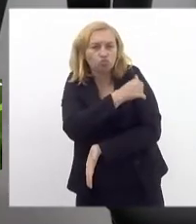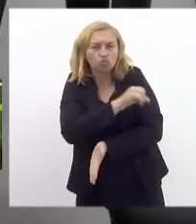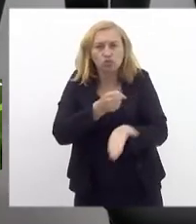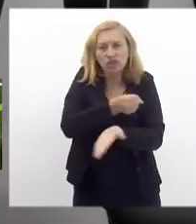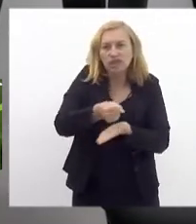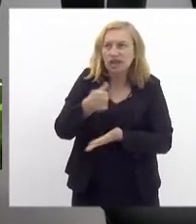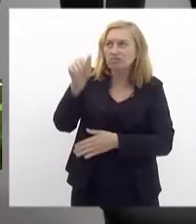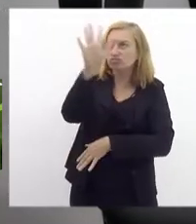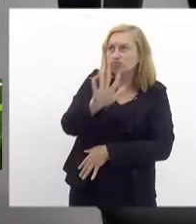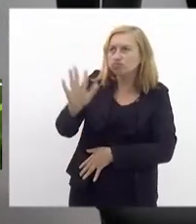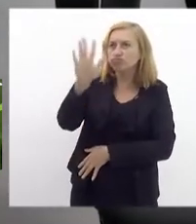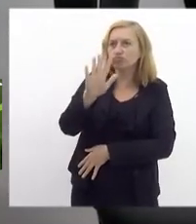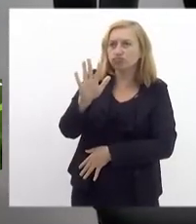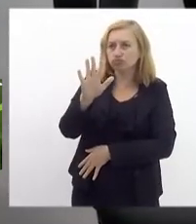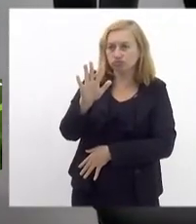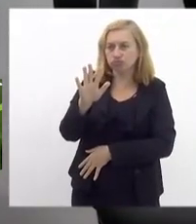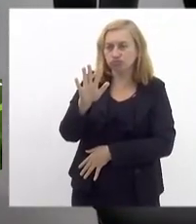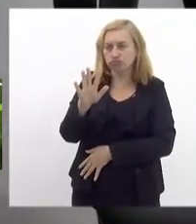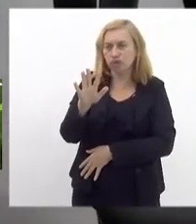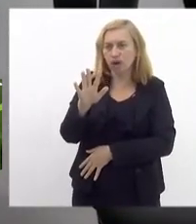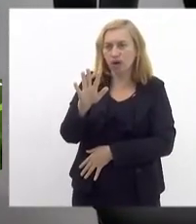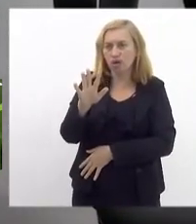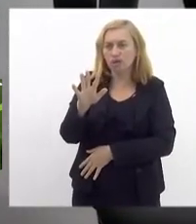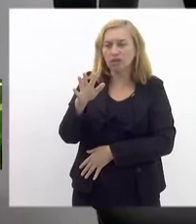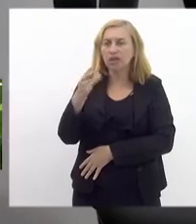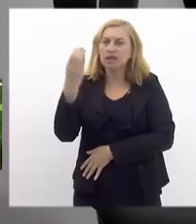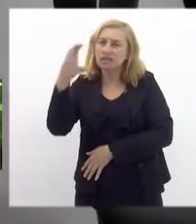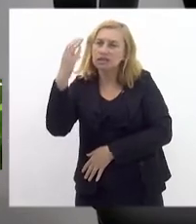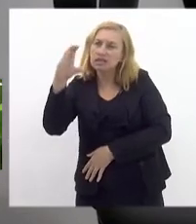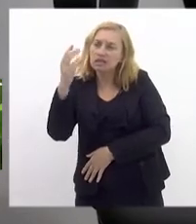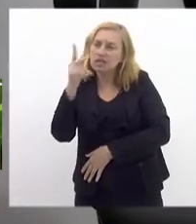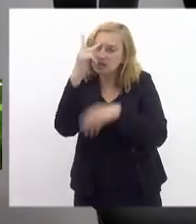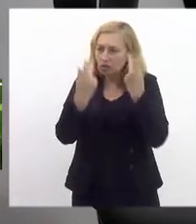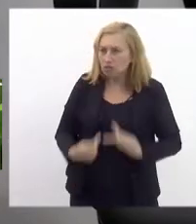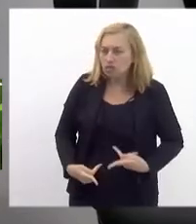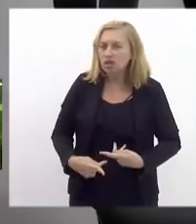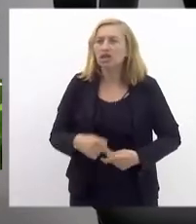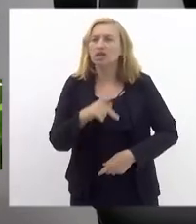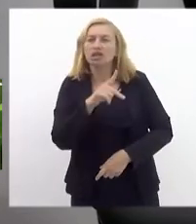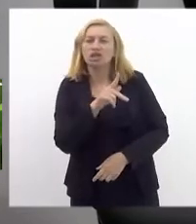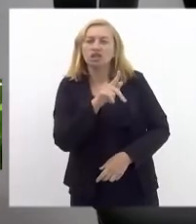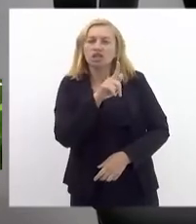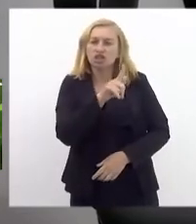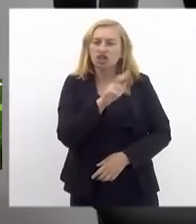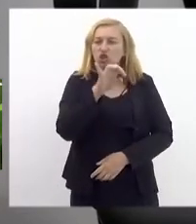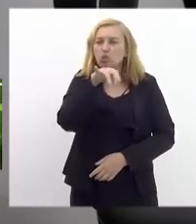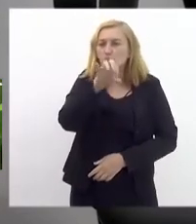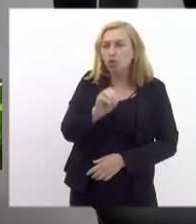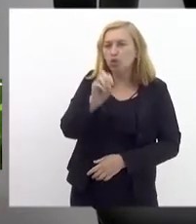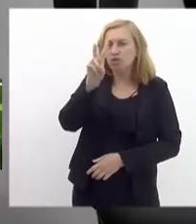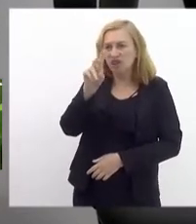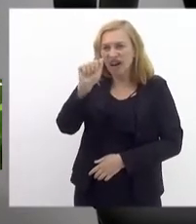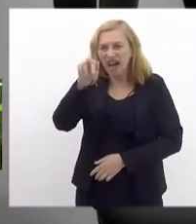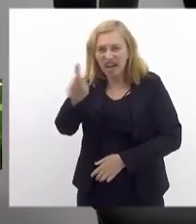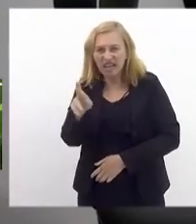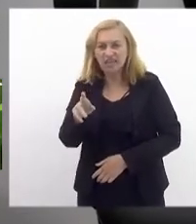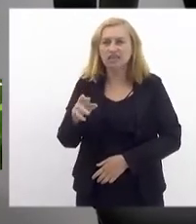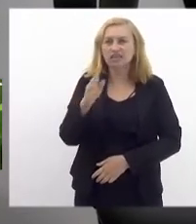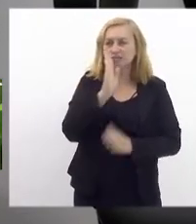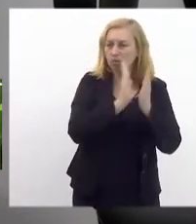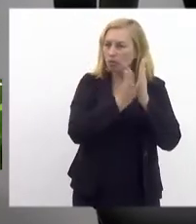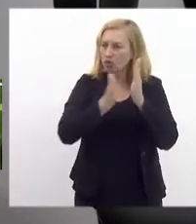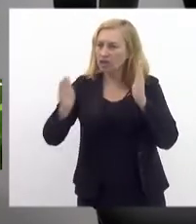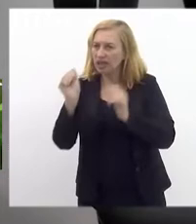de ciências humanas e sociais, nós temos as nossas universidades, temos a Fundação Getúlio Vargas, temos a Casa Rui Barbosa, a Biblioteca Nacional, tem